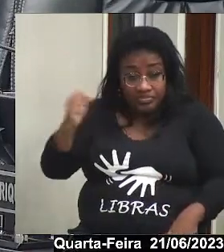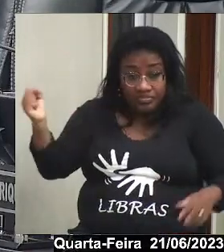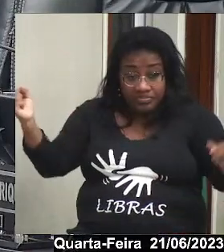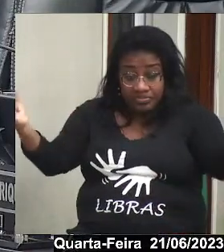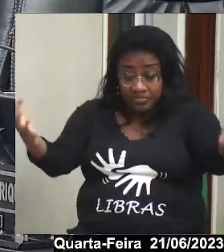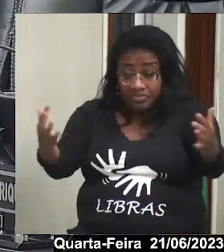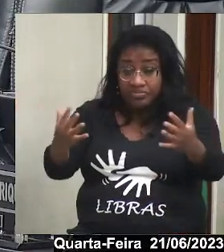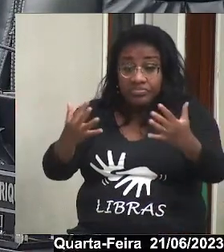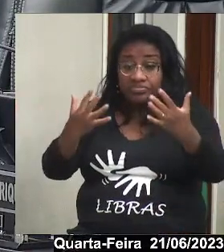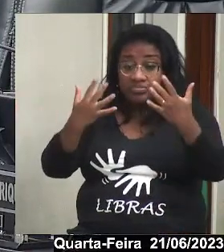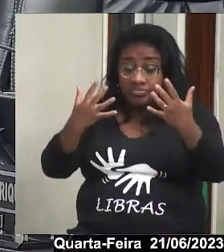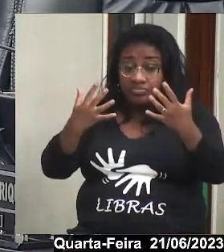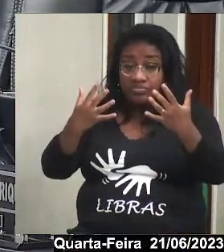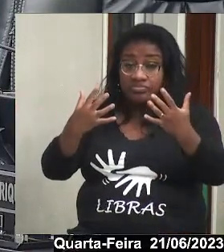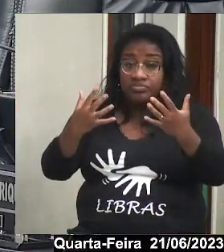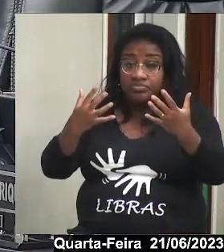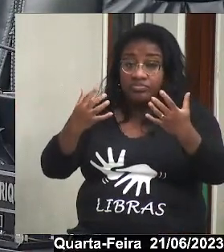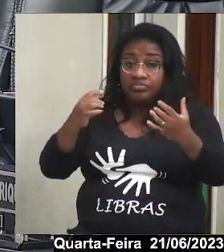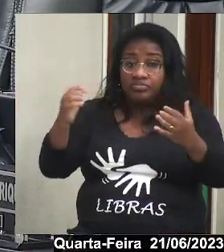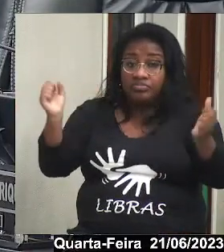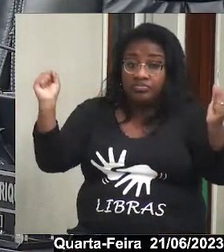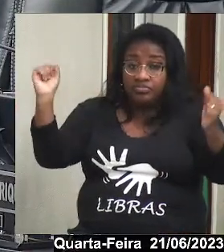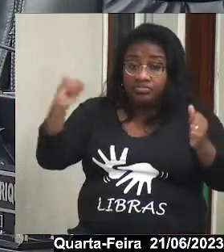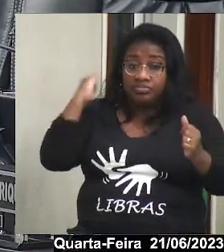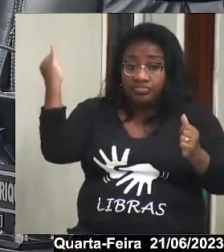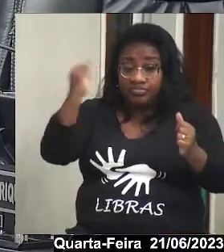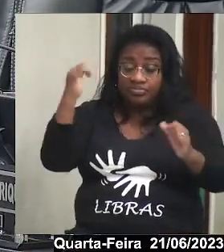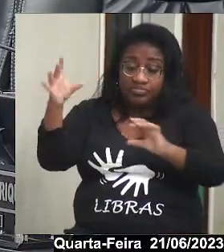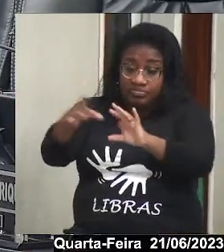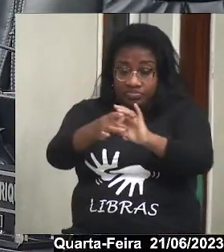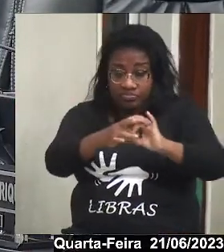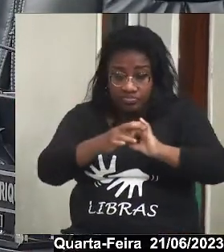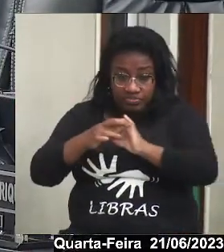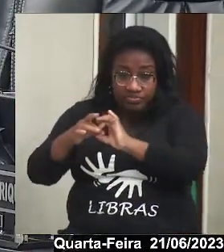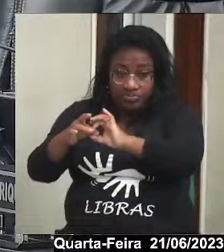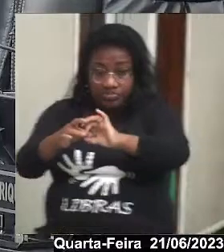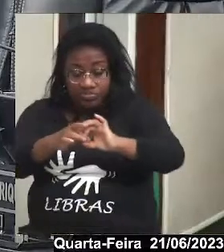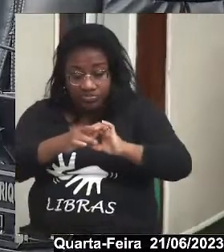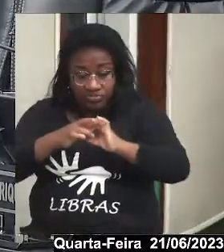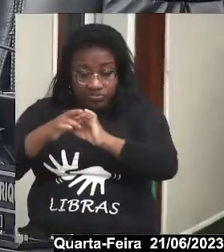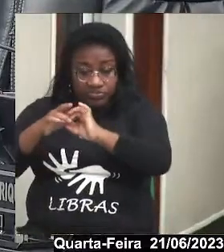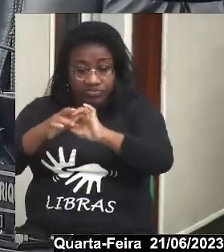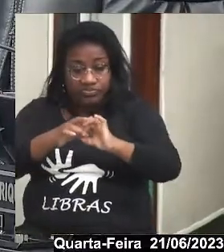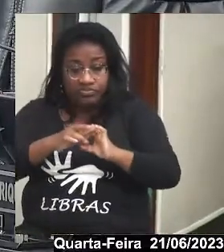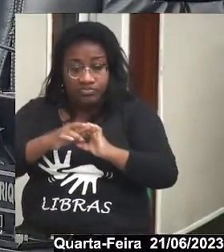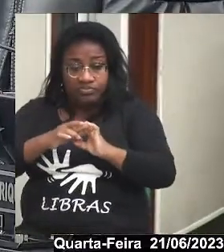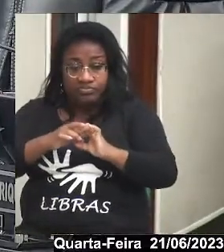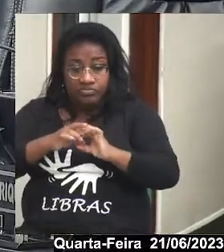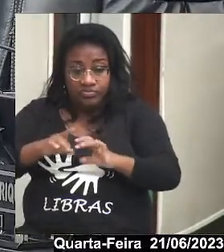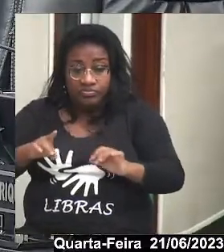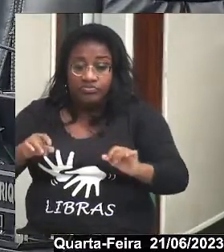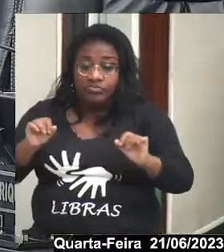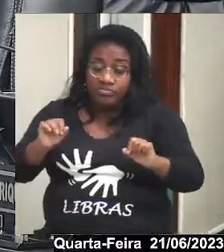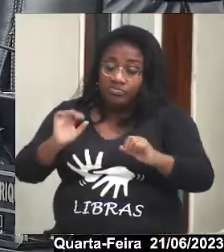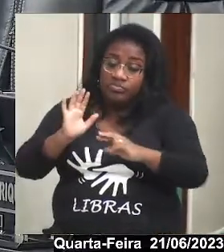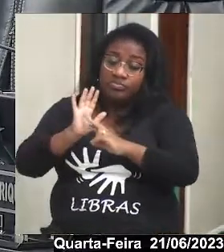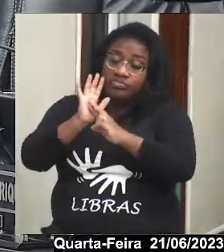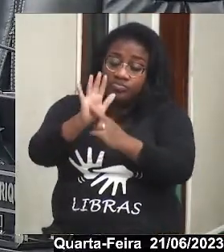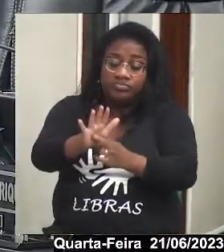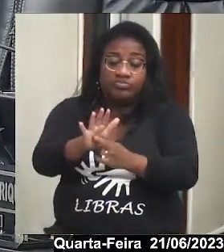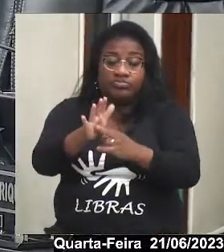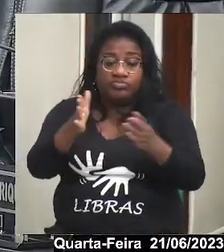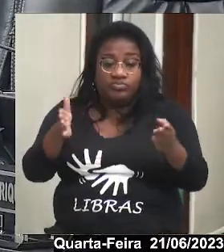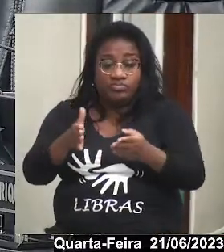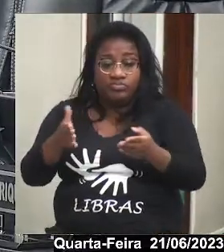aqui, é importante a união de vocês. E foi a união de vocês, foi a participação de vocês que fizeram a